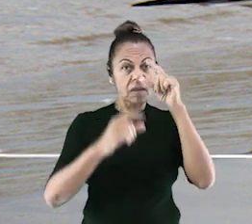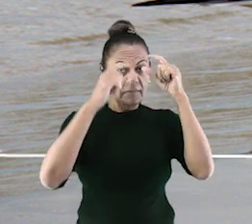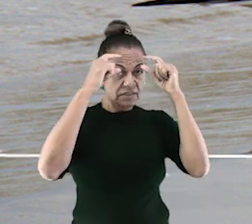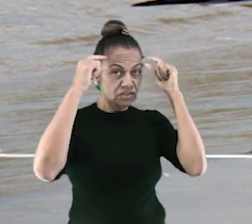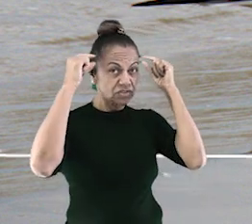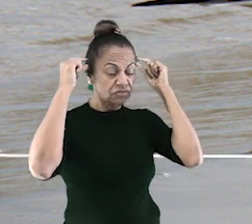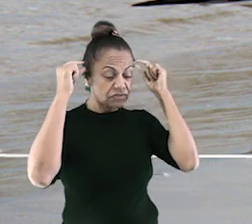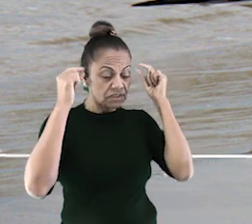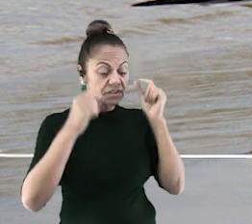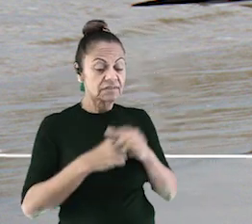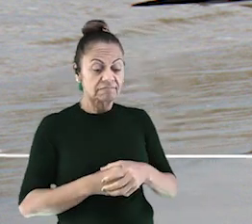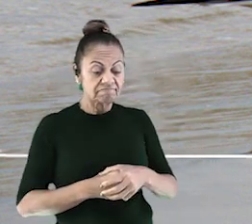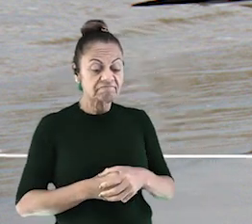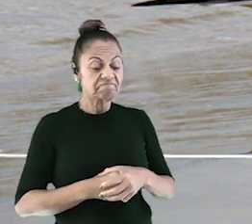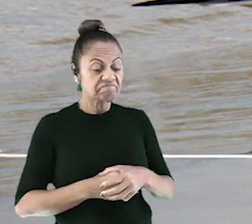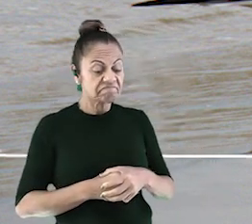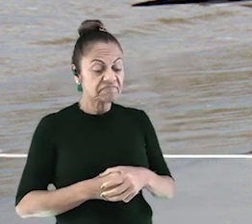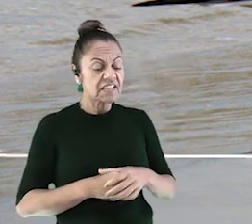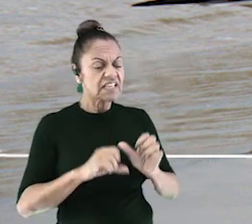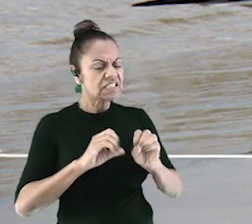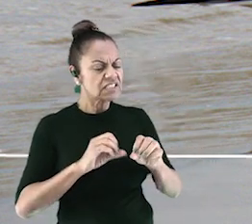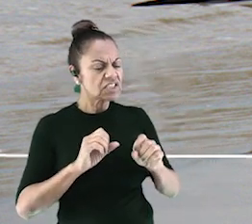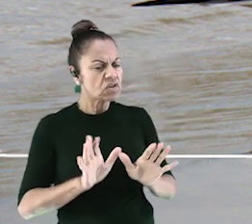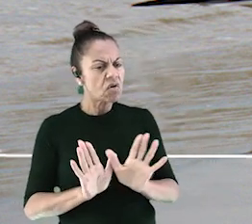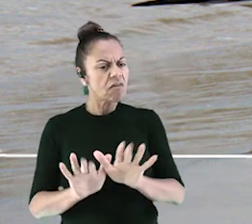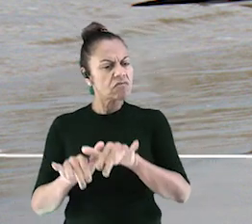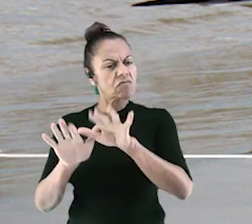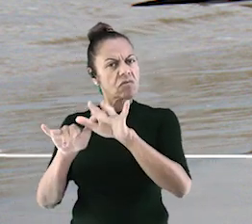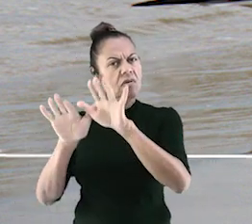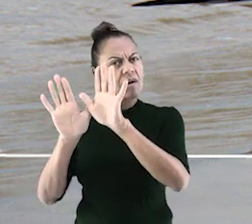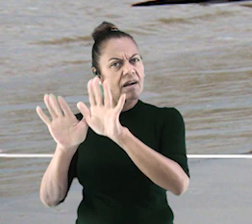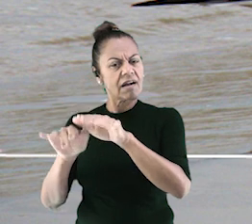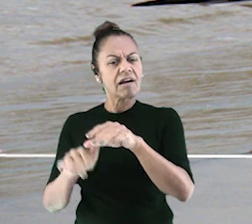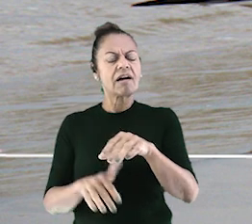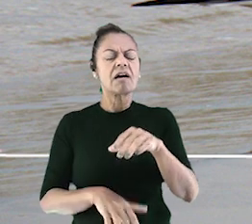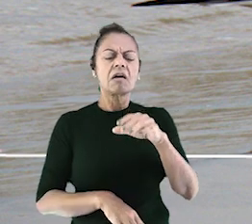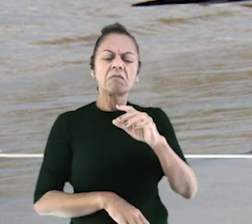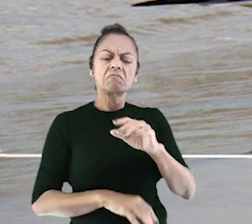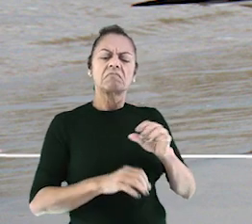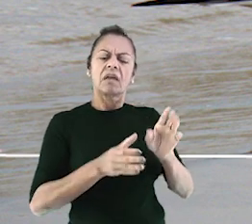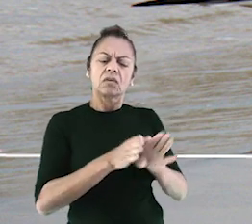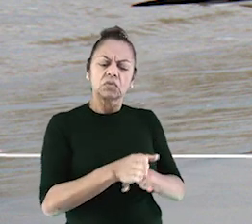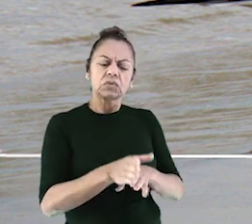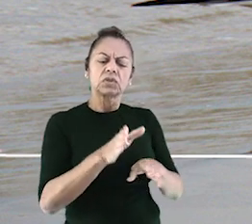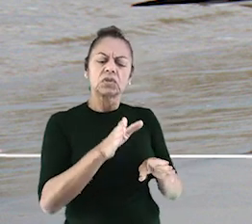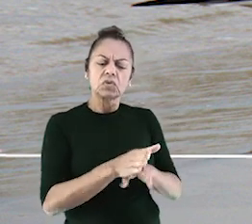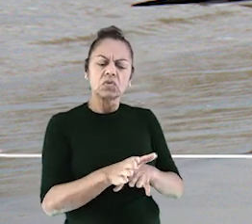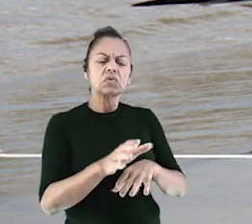Daquele seu amigo e professor Bem-te-vi, que lhe ensinou a voar, mas